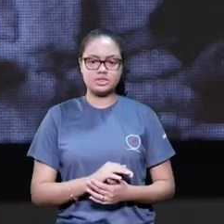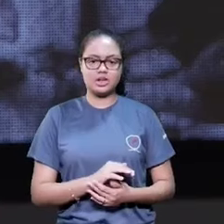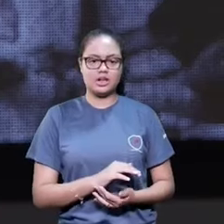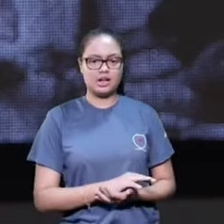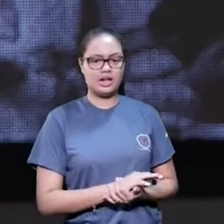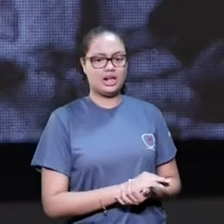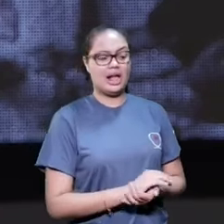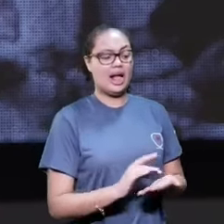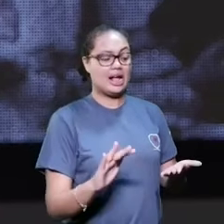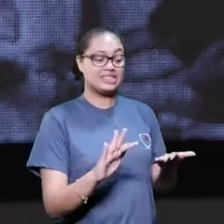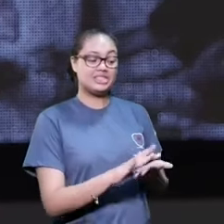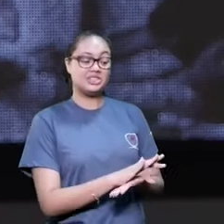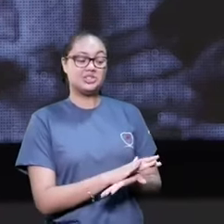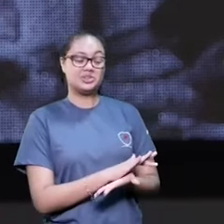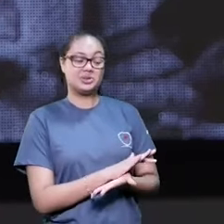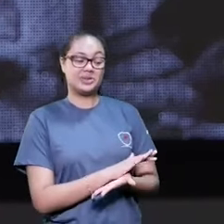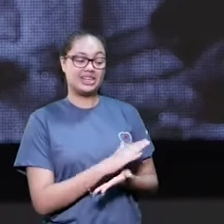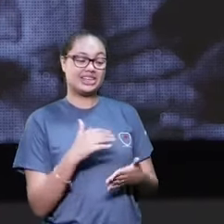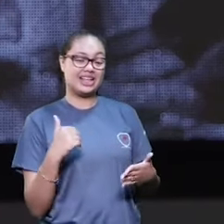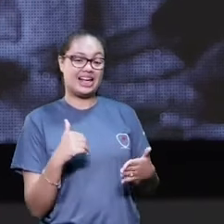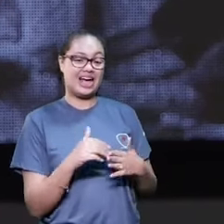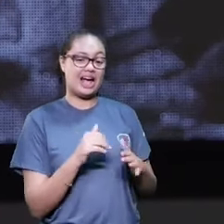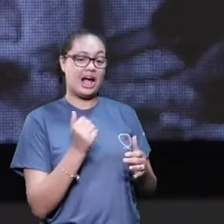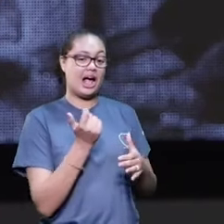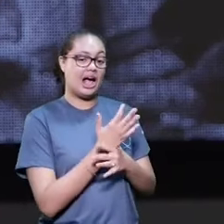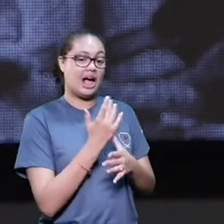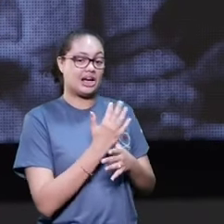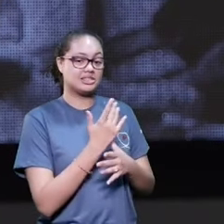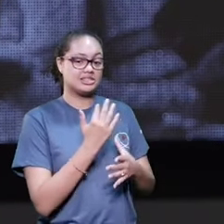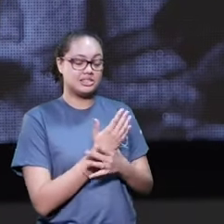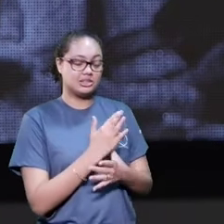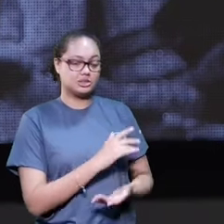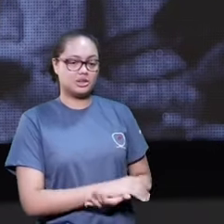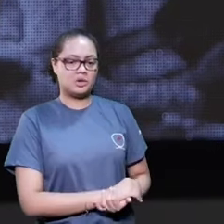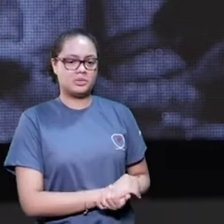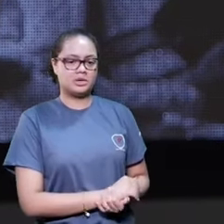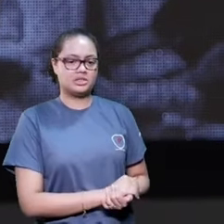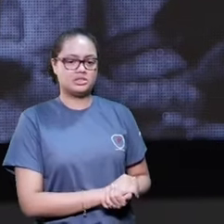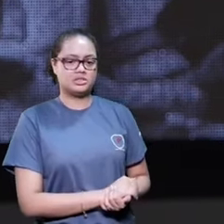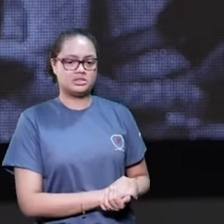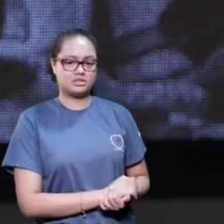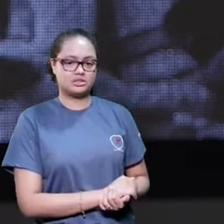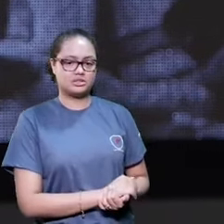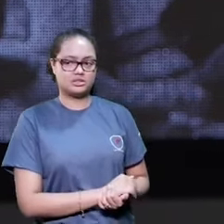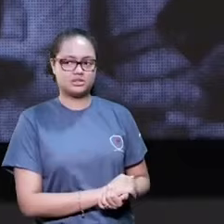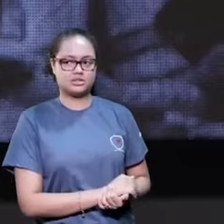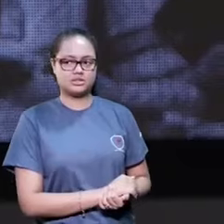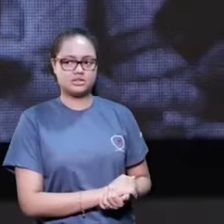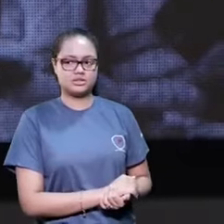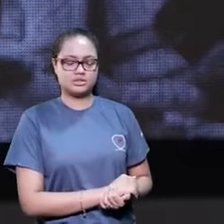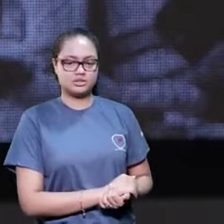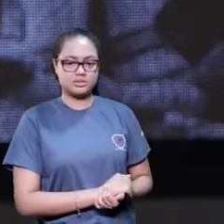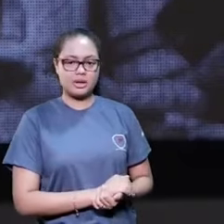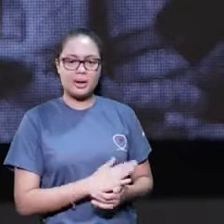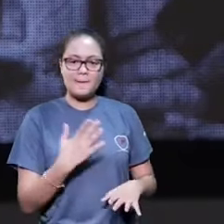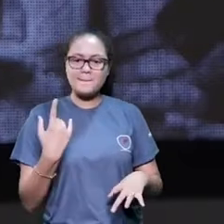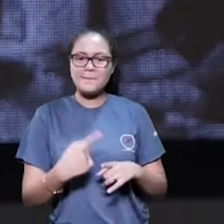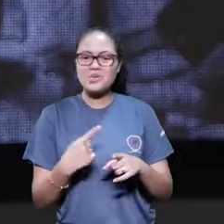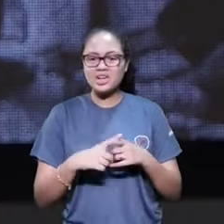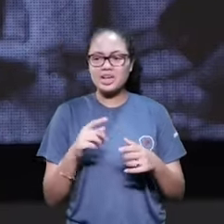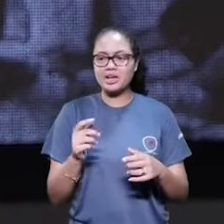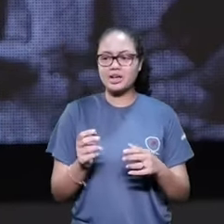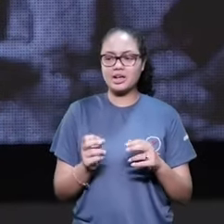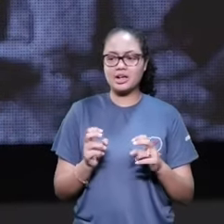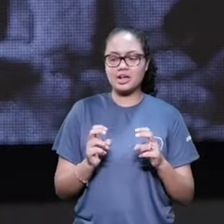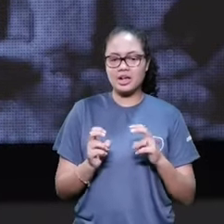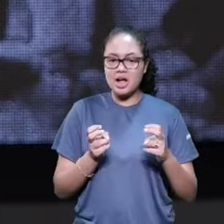gente vai destruir daqui a pouco a cidade de Sodoma e Gomorra. Eu falei, Senhor, por que o Senhor está discutindo se